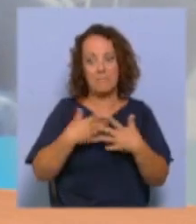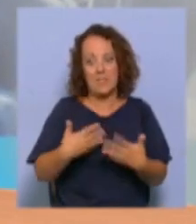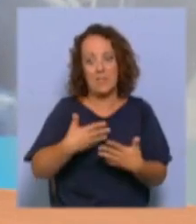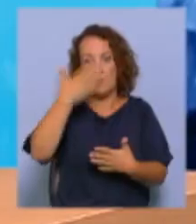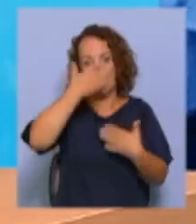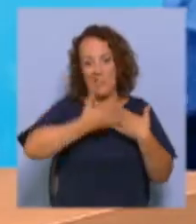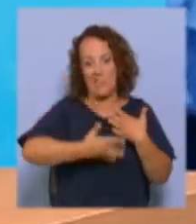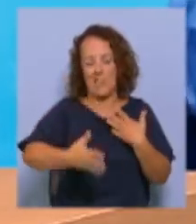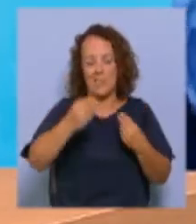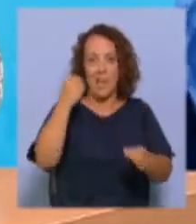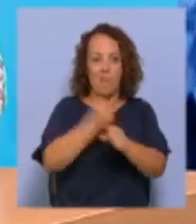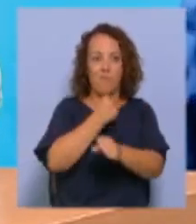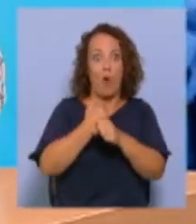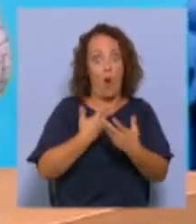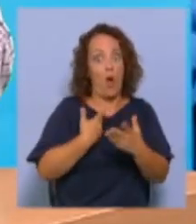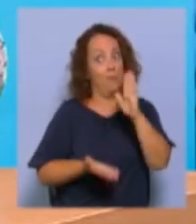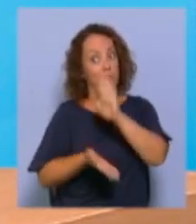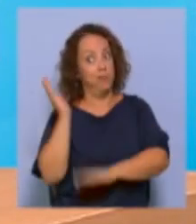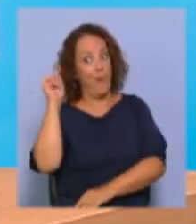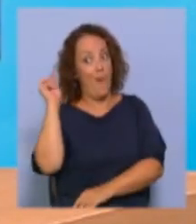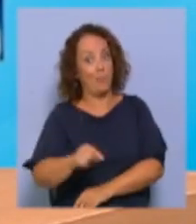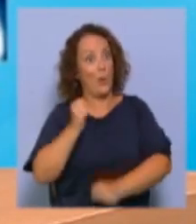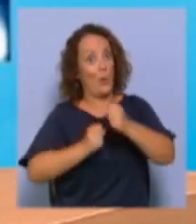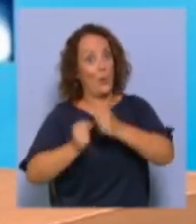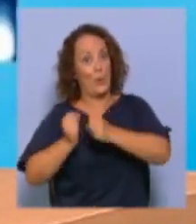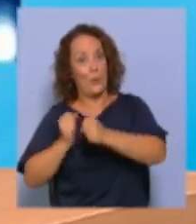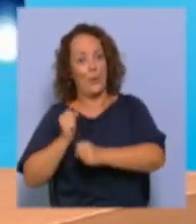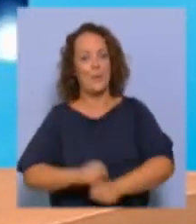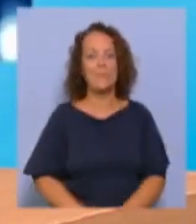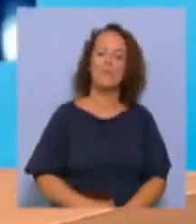de tão grande azáfama. Mas já voltar para lá, a correr. Exatamente. Muito obrigado. Um abraço.